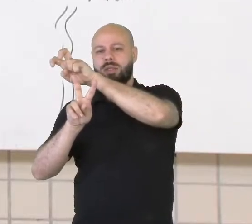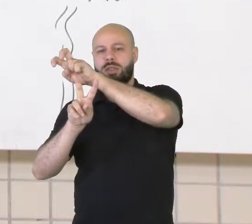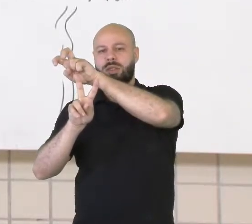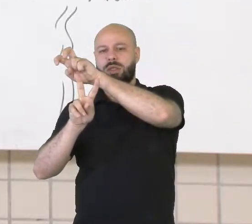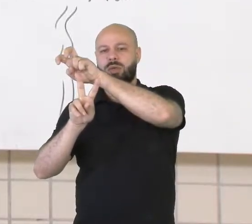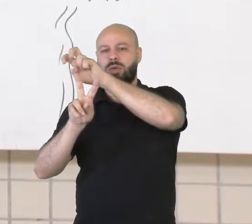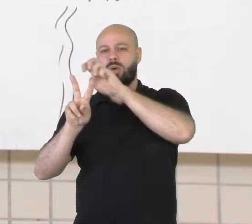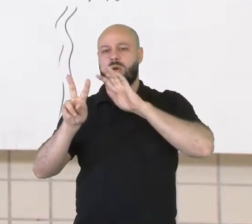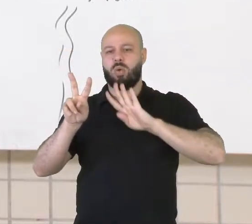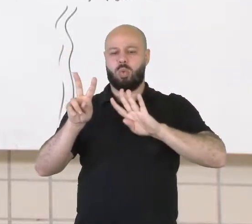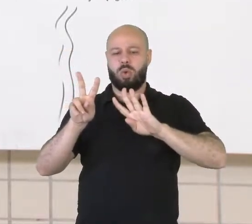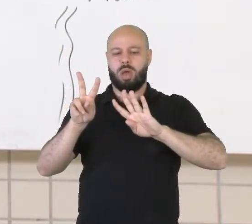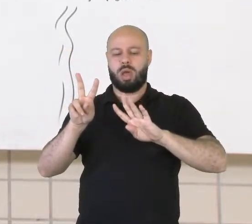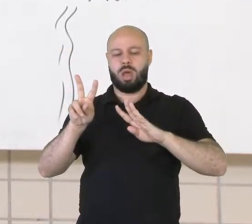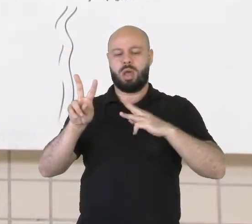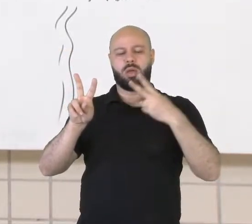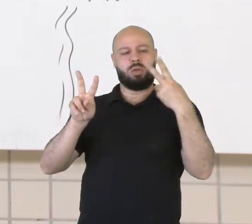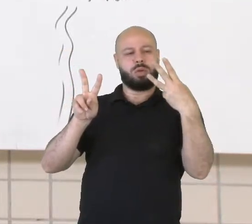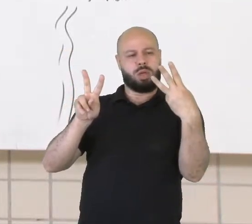está fora no índice